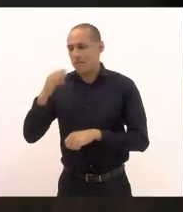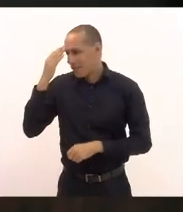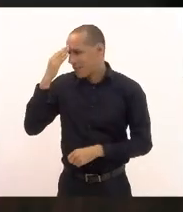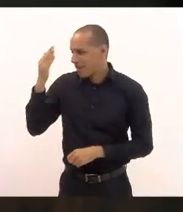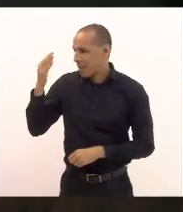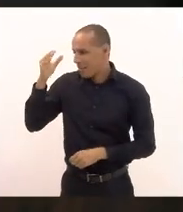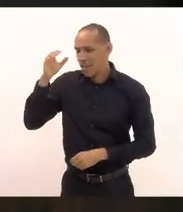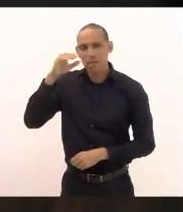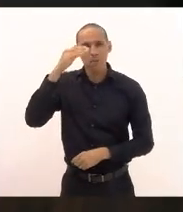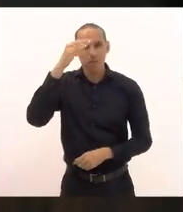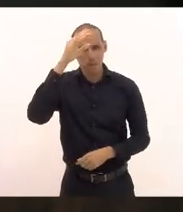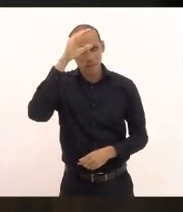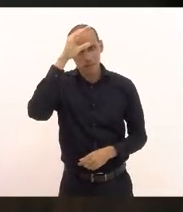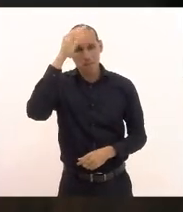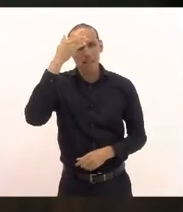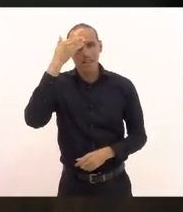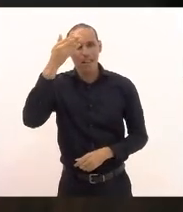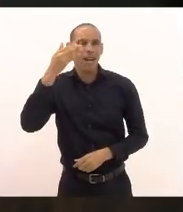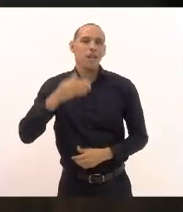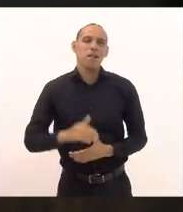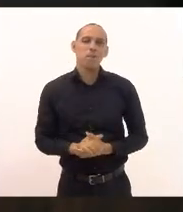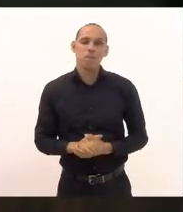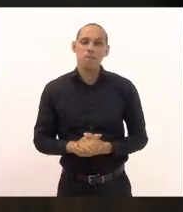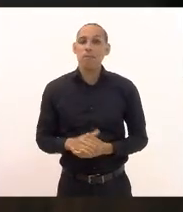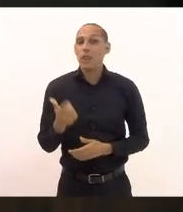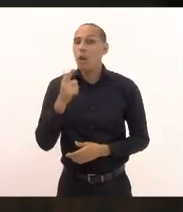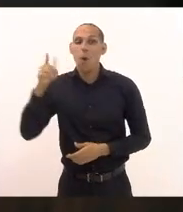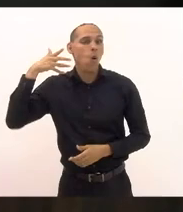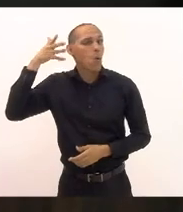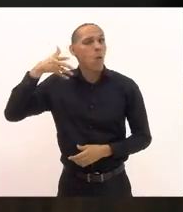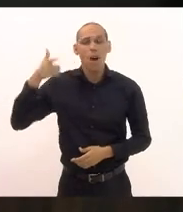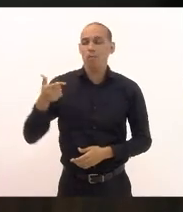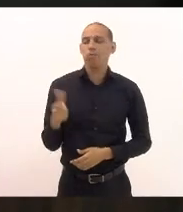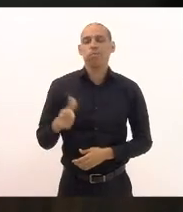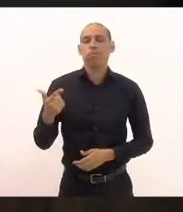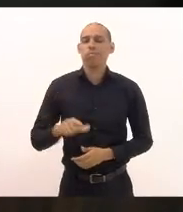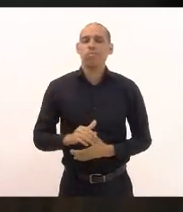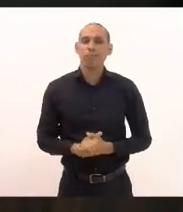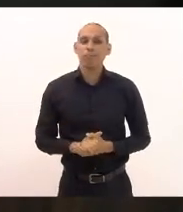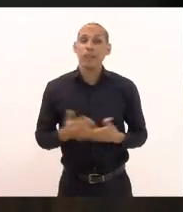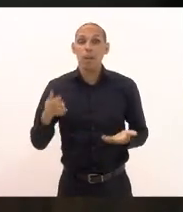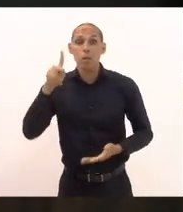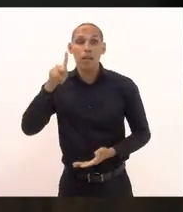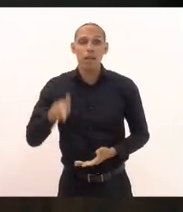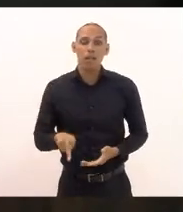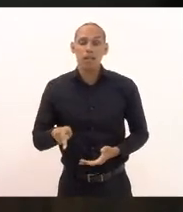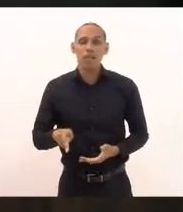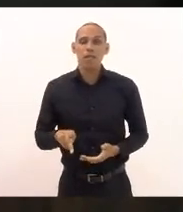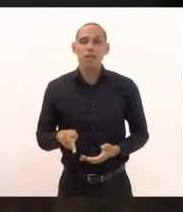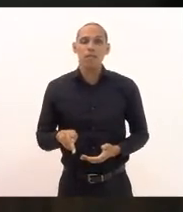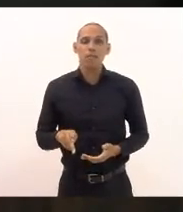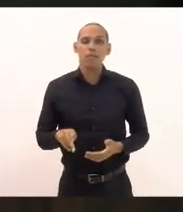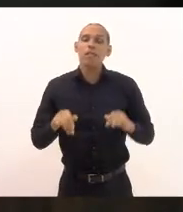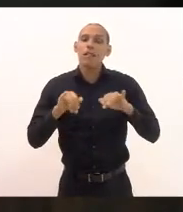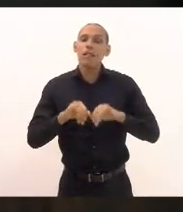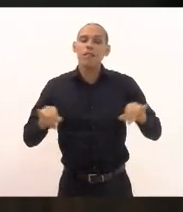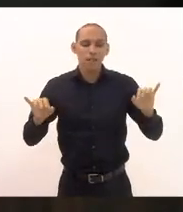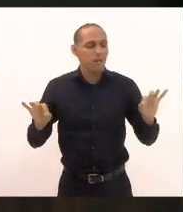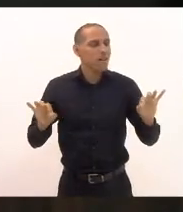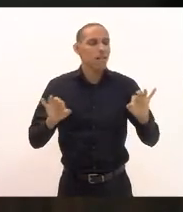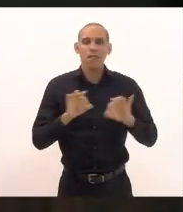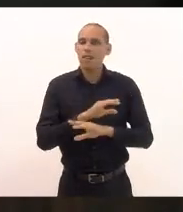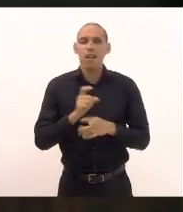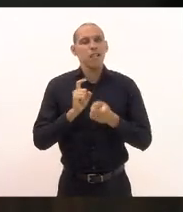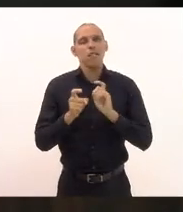Obrigada, nobre deputado. Não havendo mais oradores inscritos, a presidência declara encerrada a